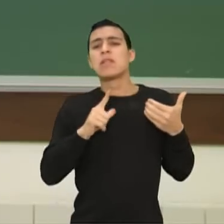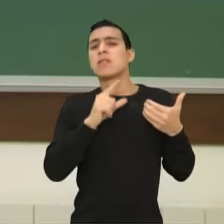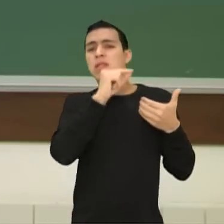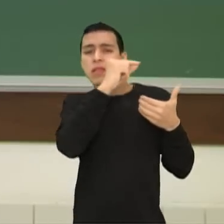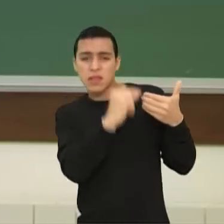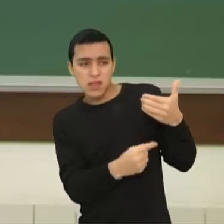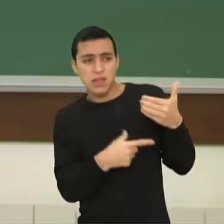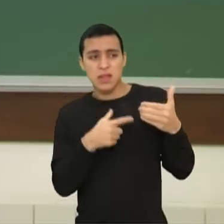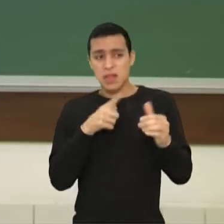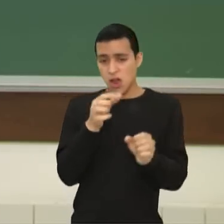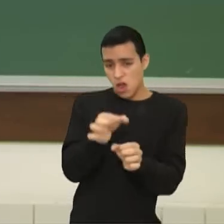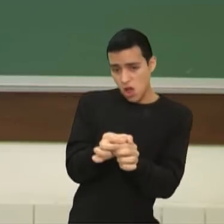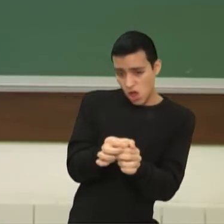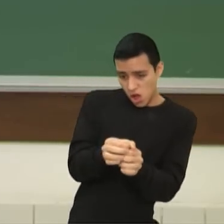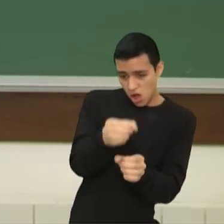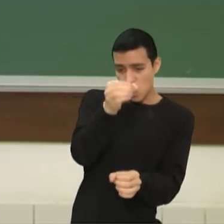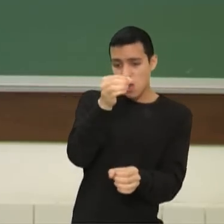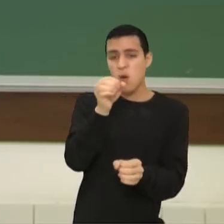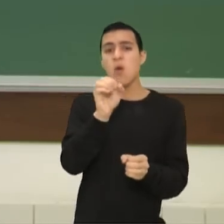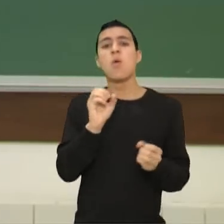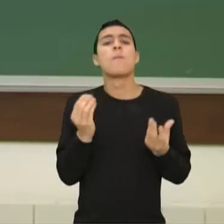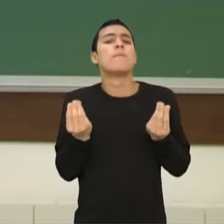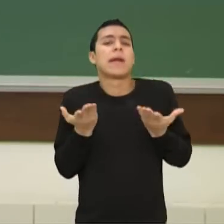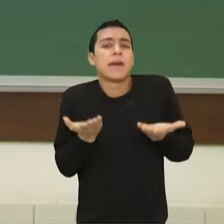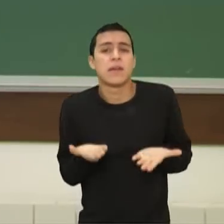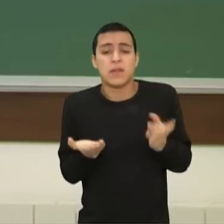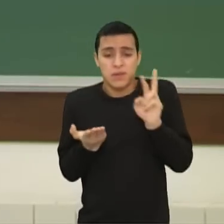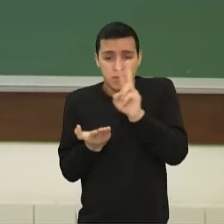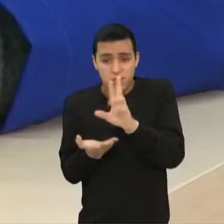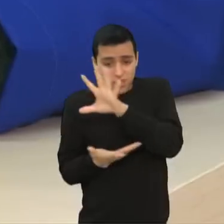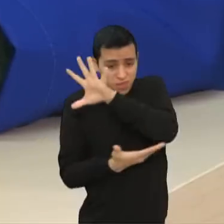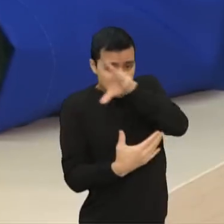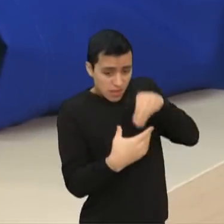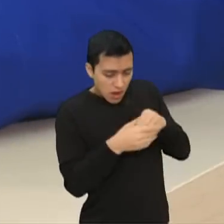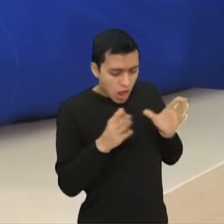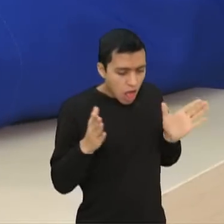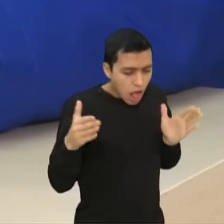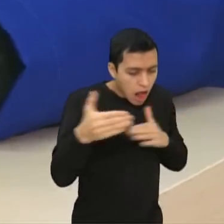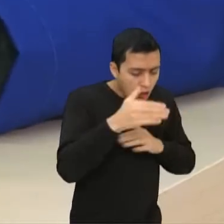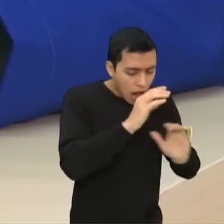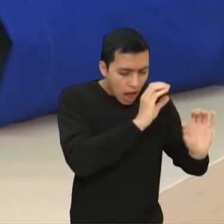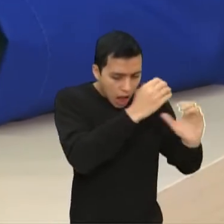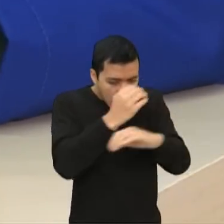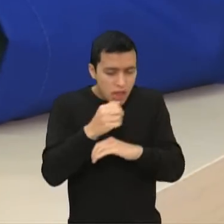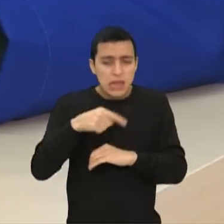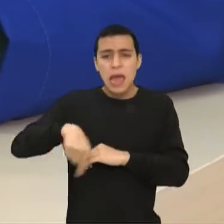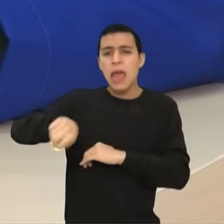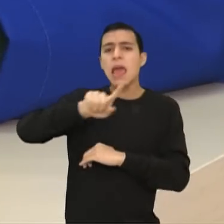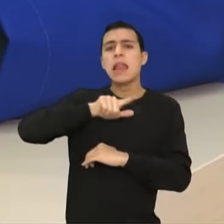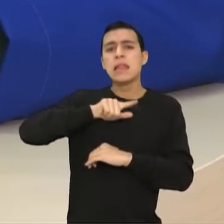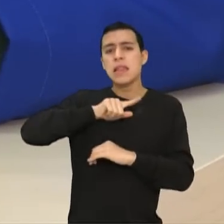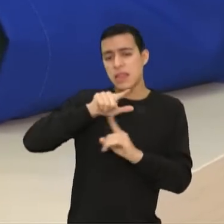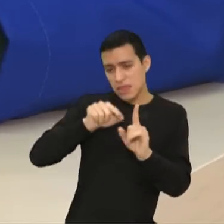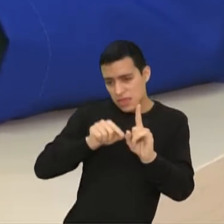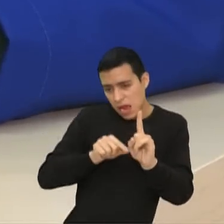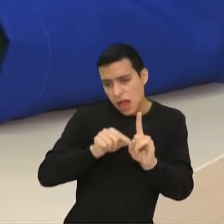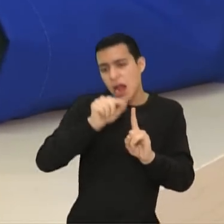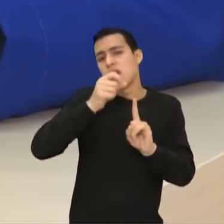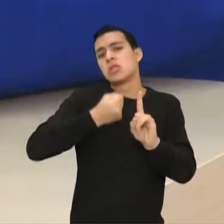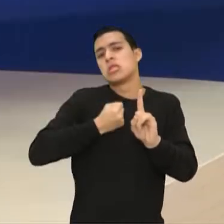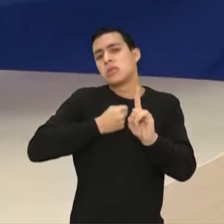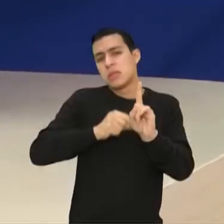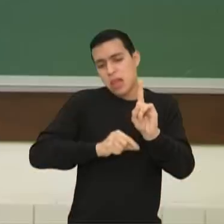a proveta que nós utilizamos no laboratório. Também tem a sua graduação, uma